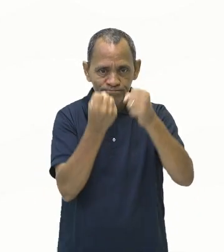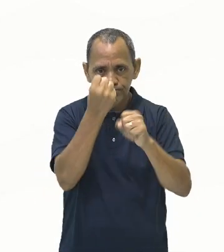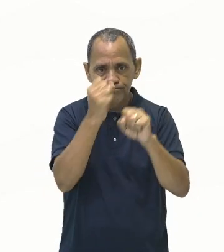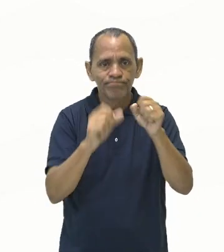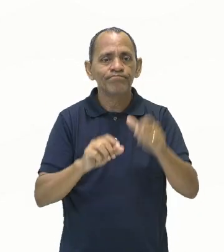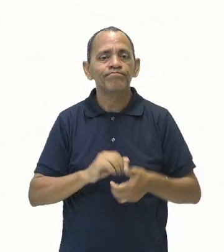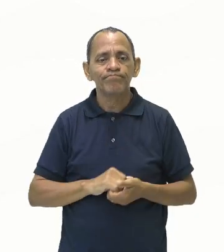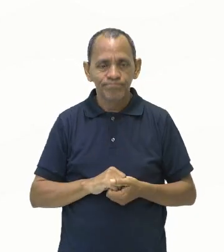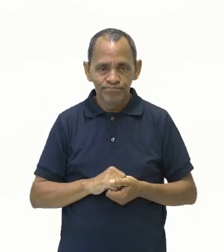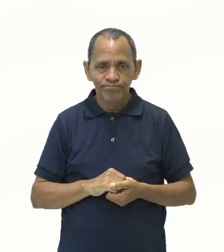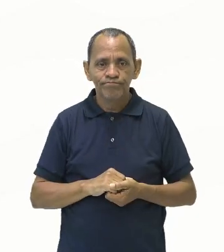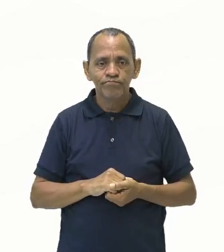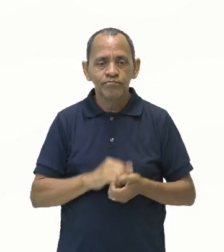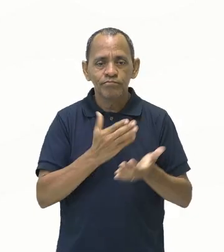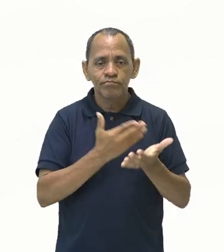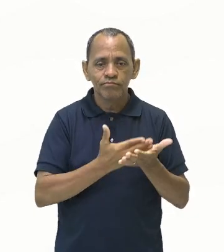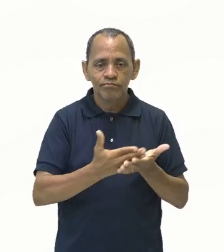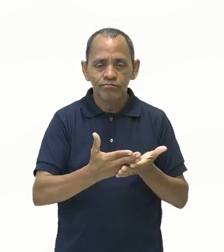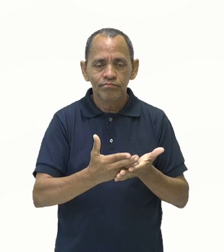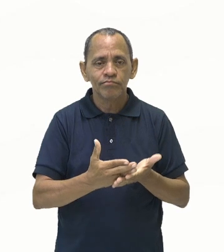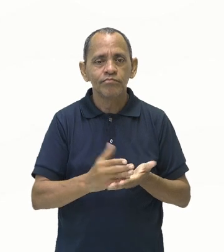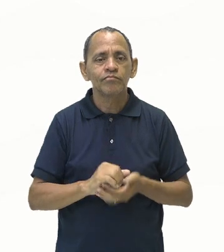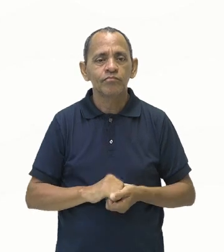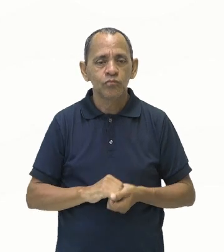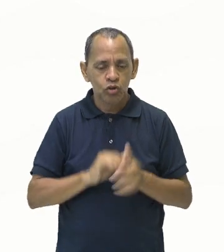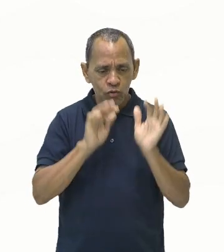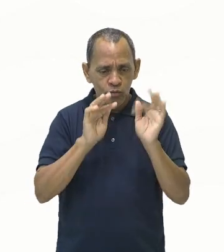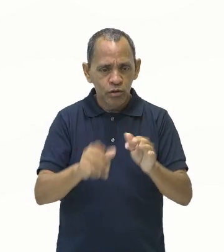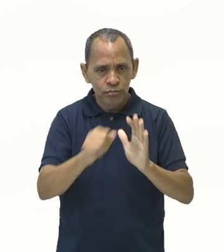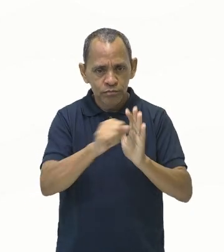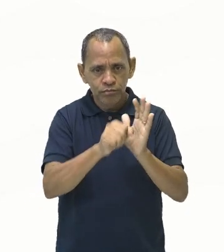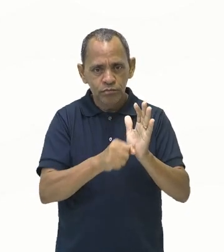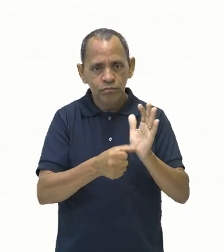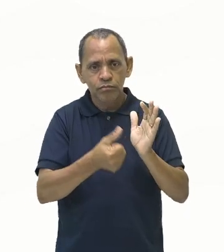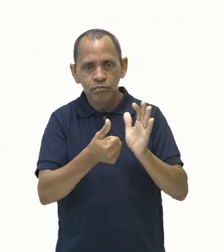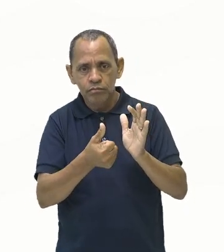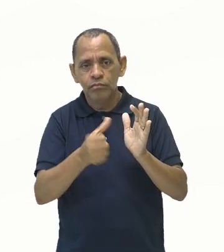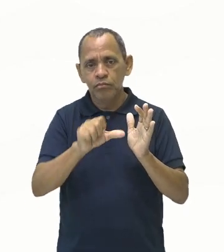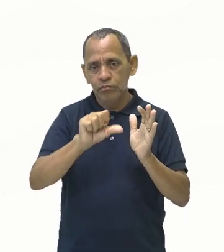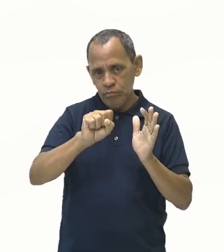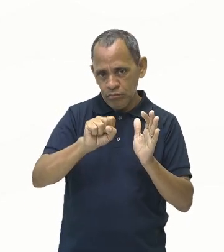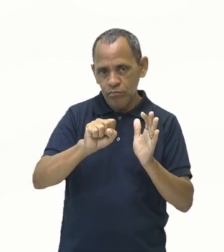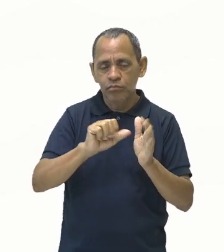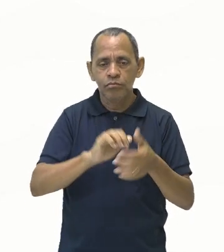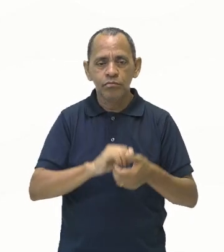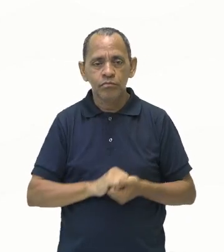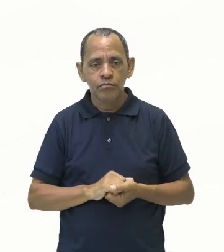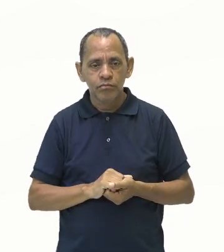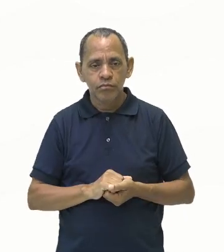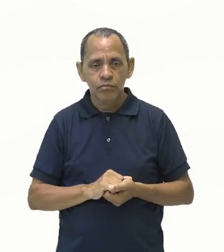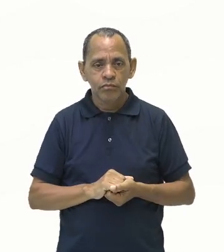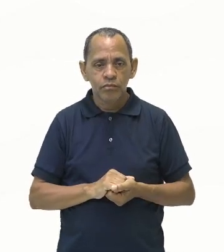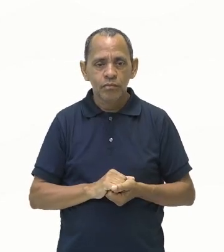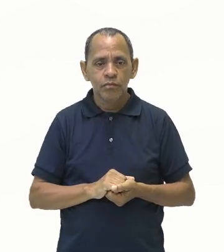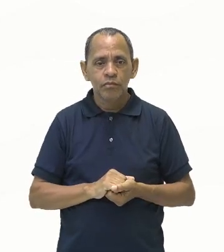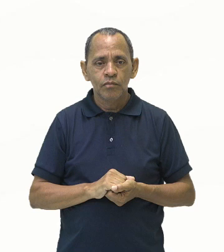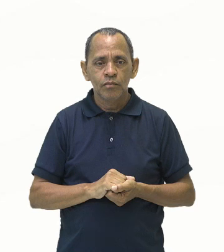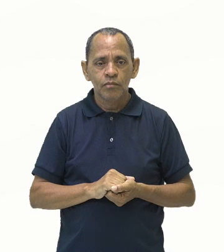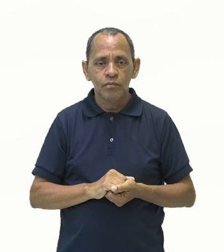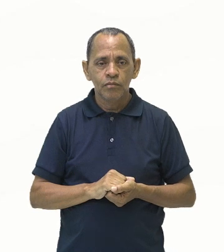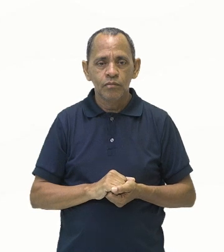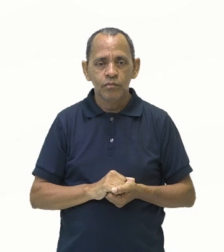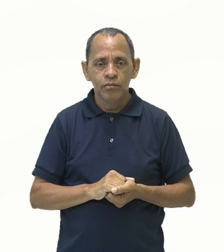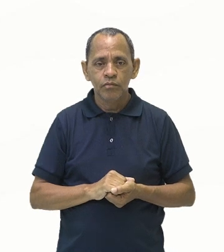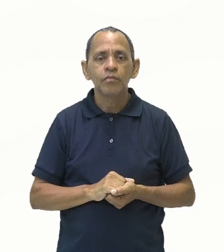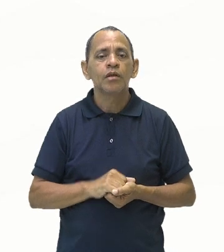industrialização. Iniciado ali no final do século XVIII, meados do século XVIII, e esse pioneirismo ele se deve